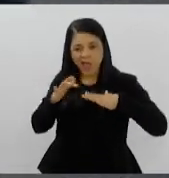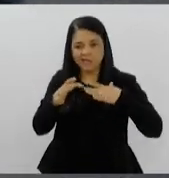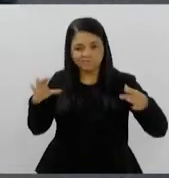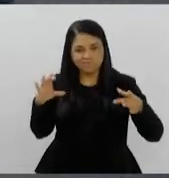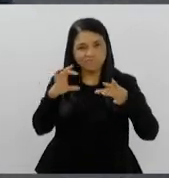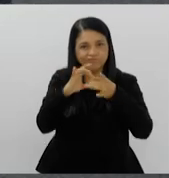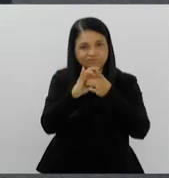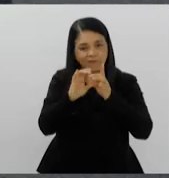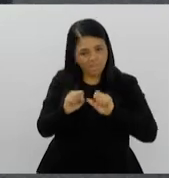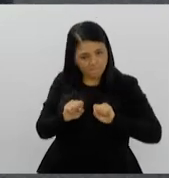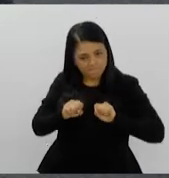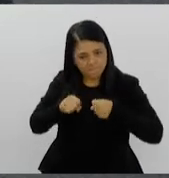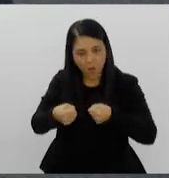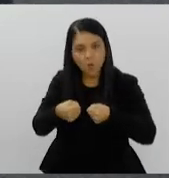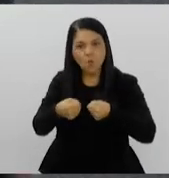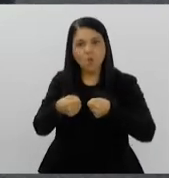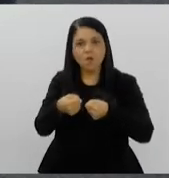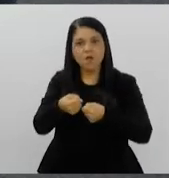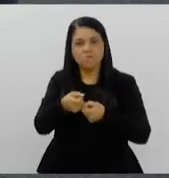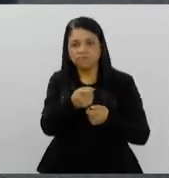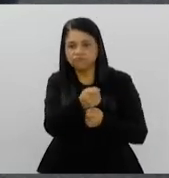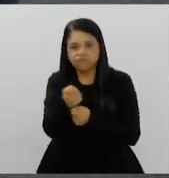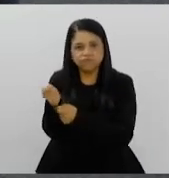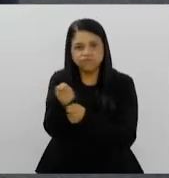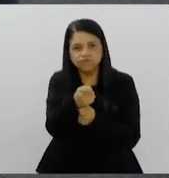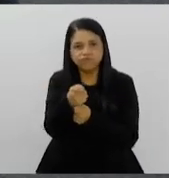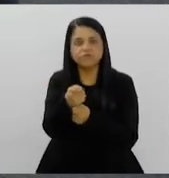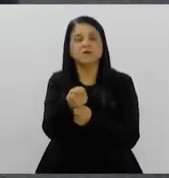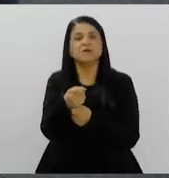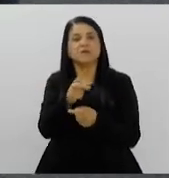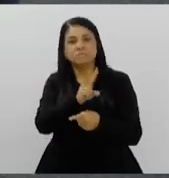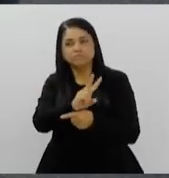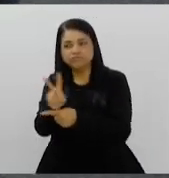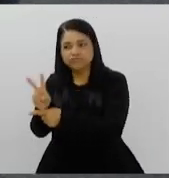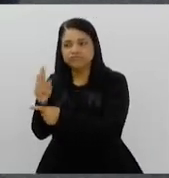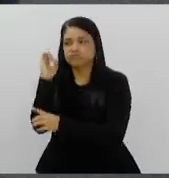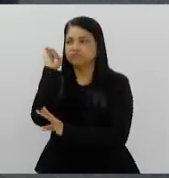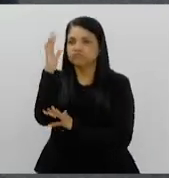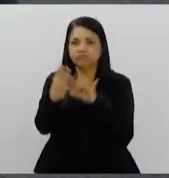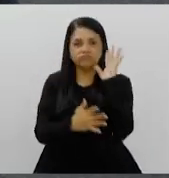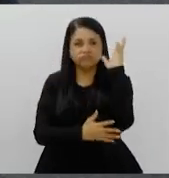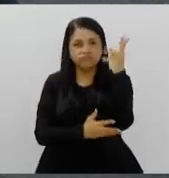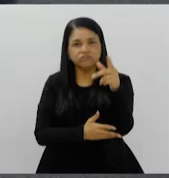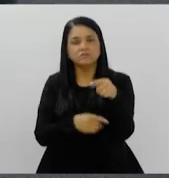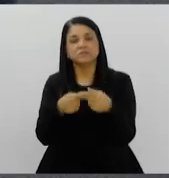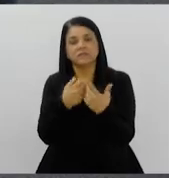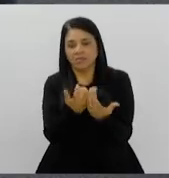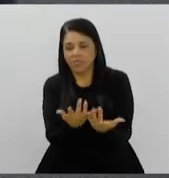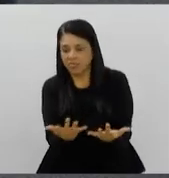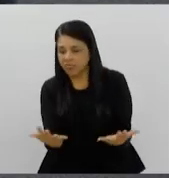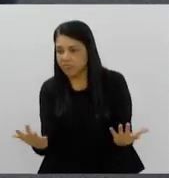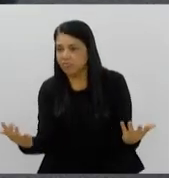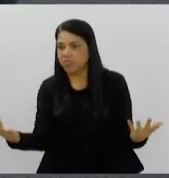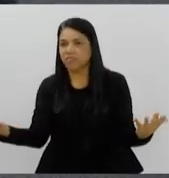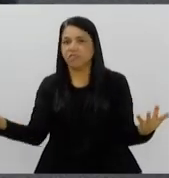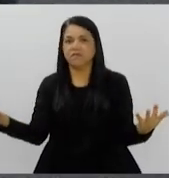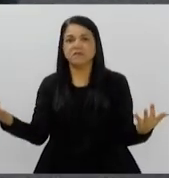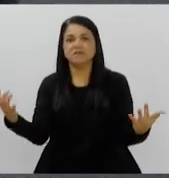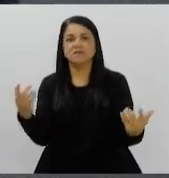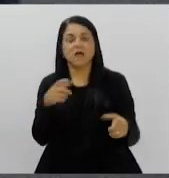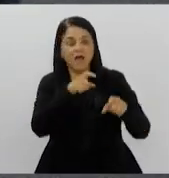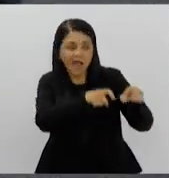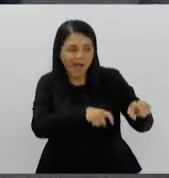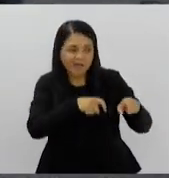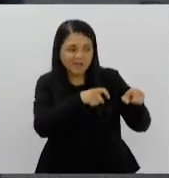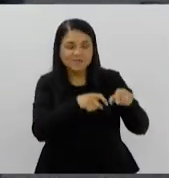e combatê-los. Então, pela preservação das matas, das roças, pela preservação da agricultura